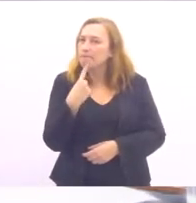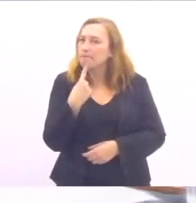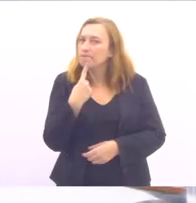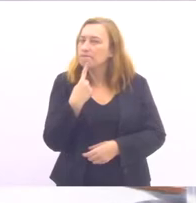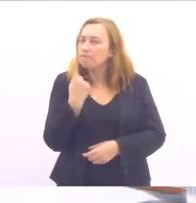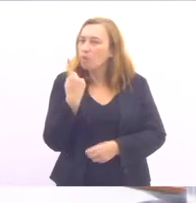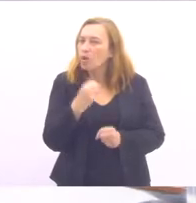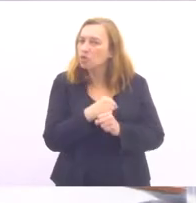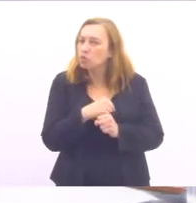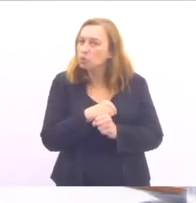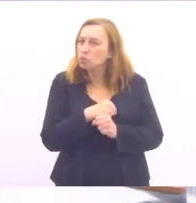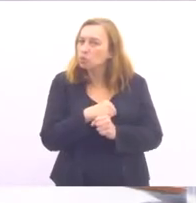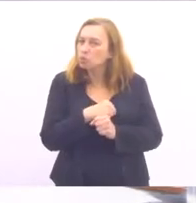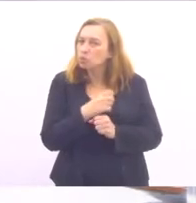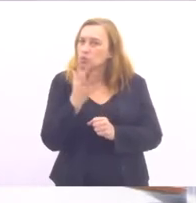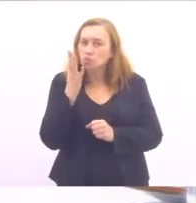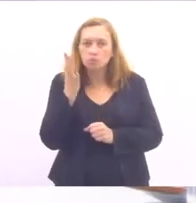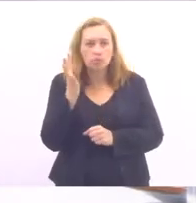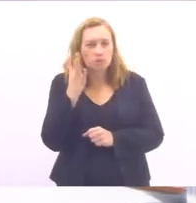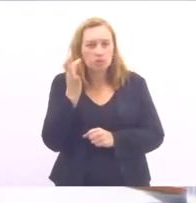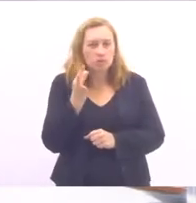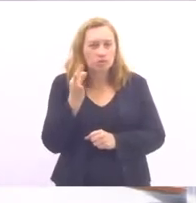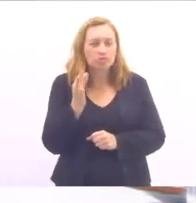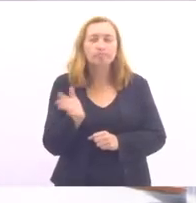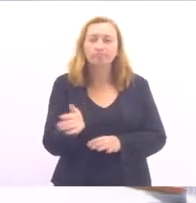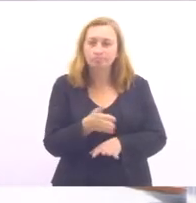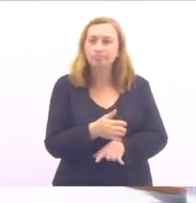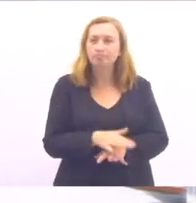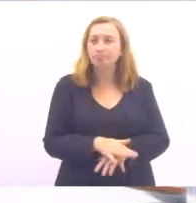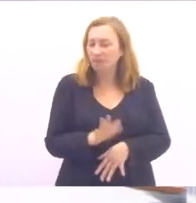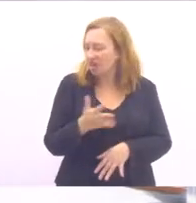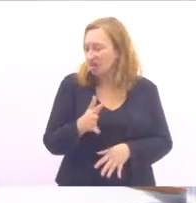num ano, se não tem esse número. Não, mas